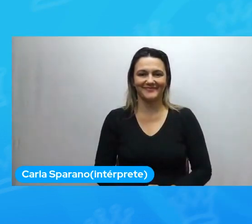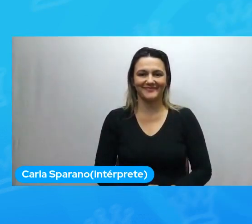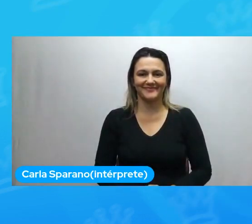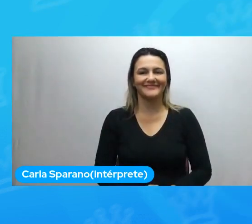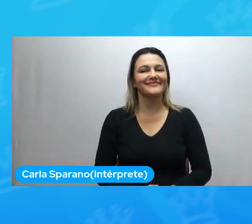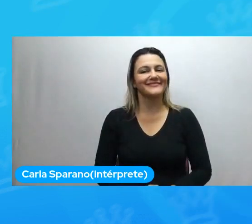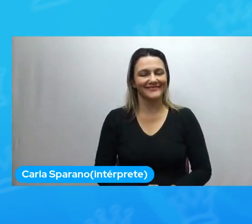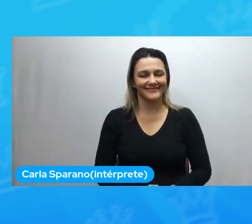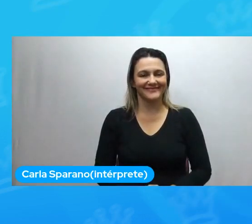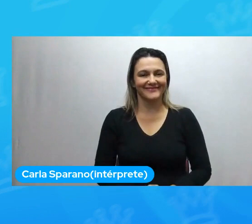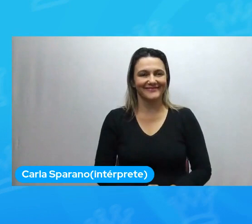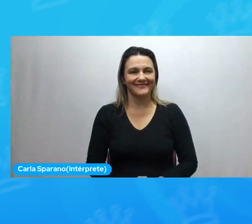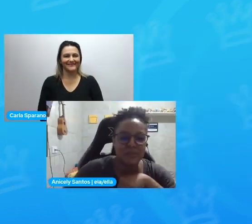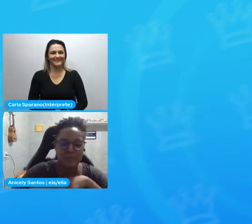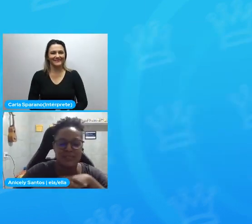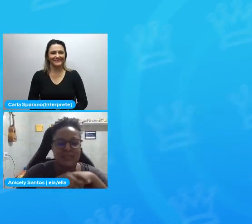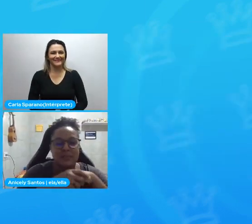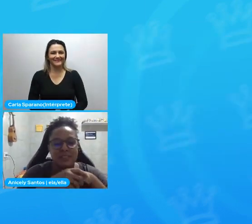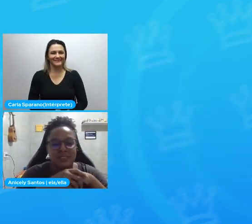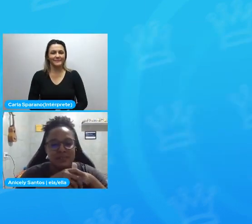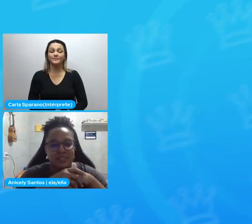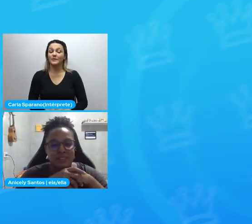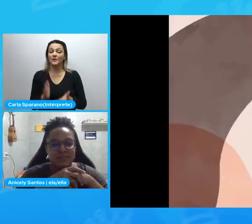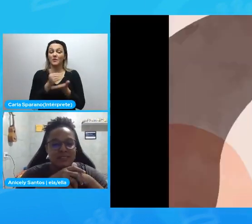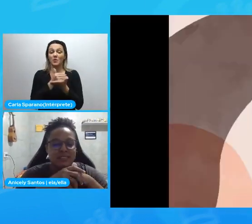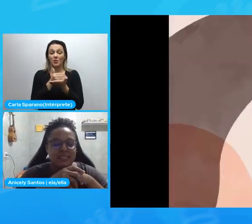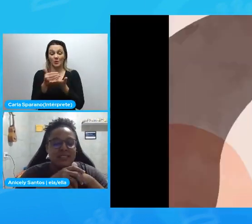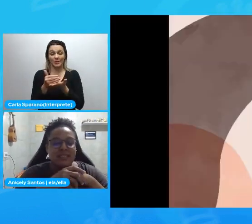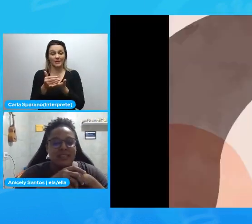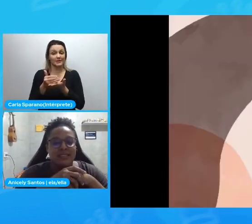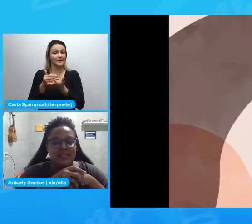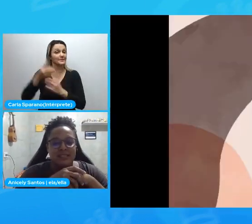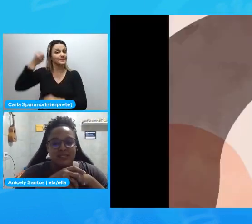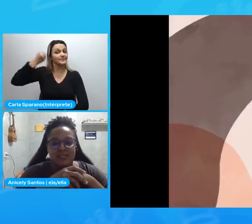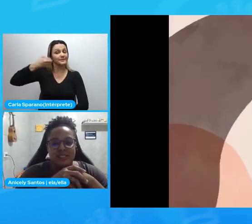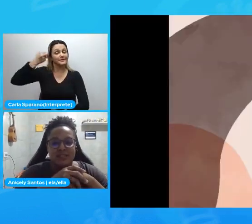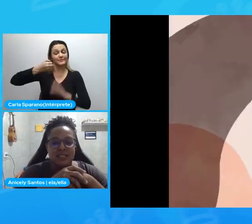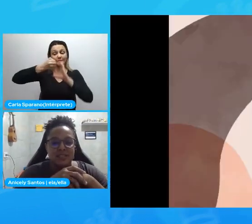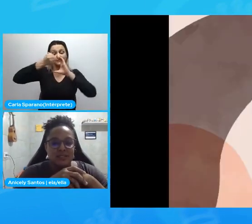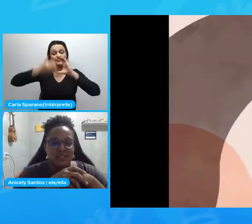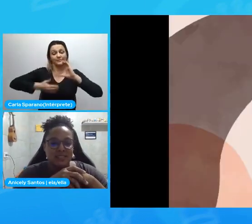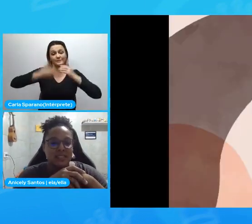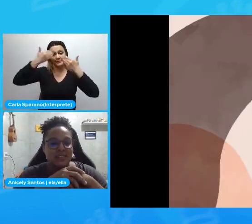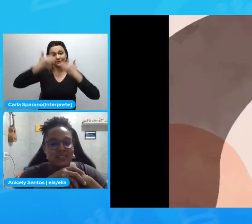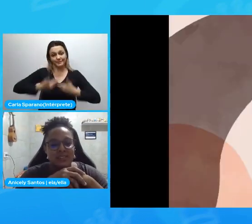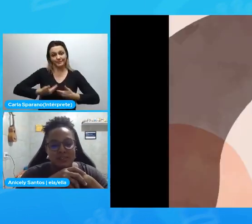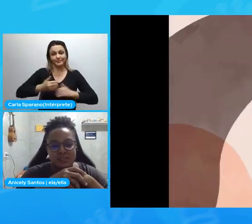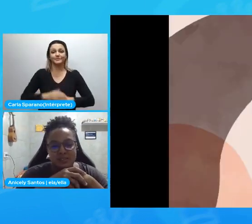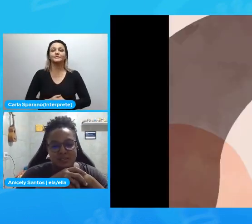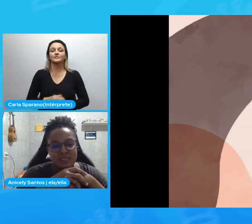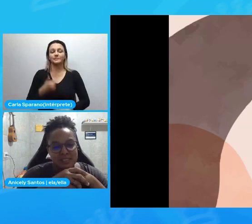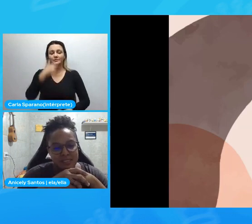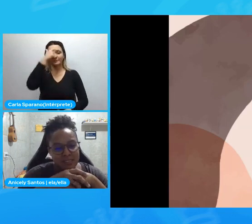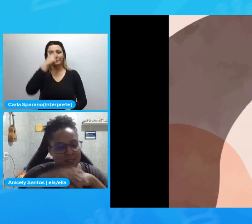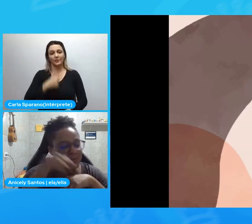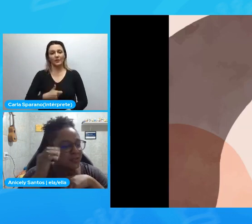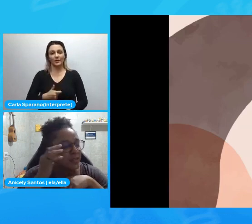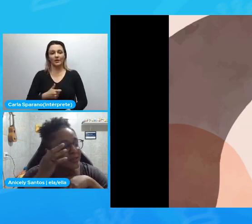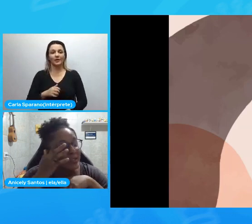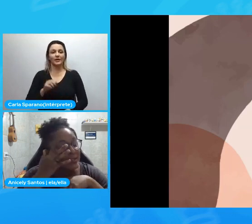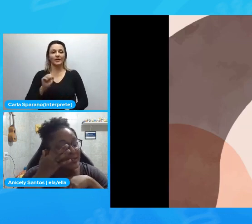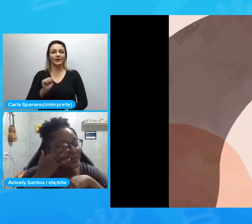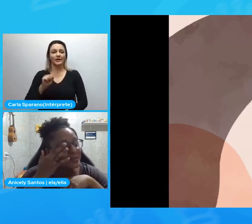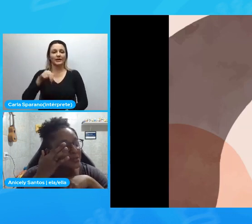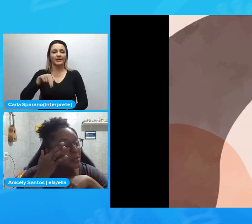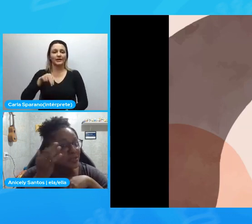Obrigada. Eu vou começar me descrevendo. Antes de falar qualquer coisa, eu sou a Anicelle, como